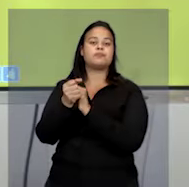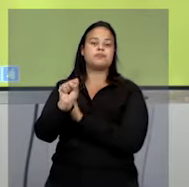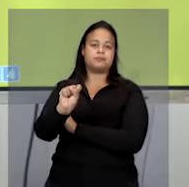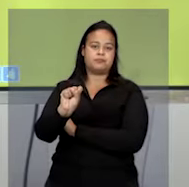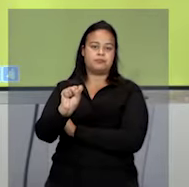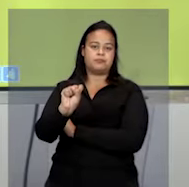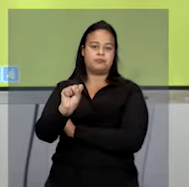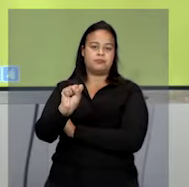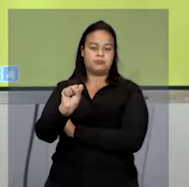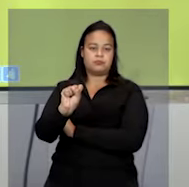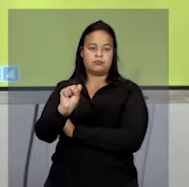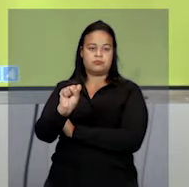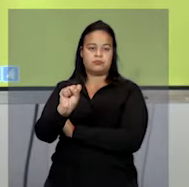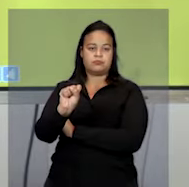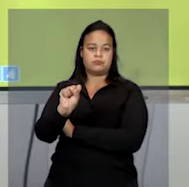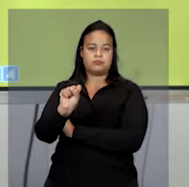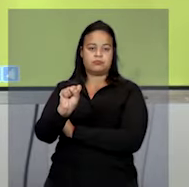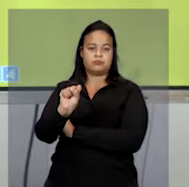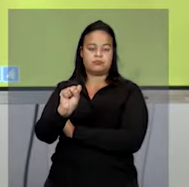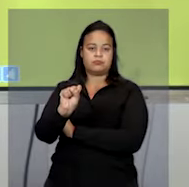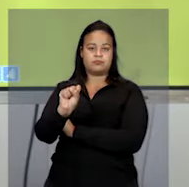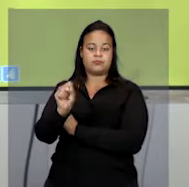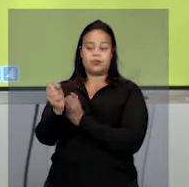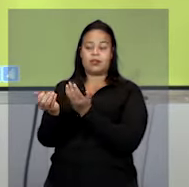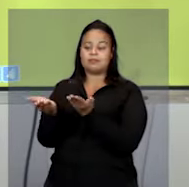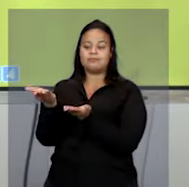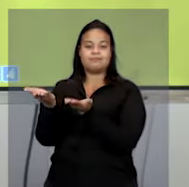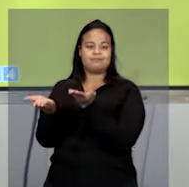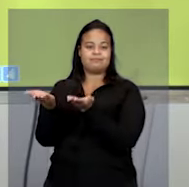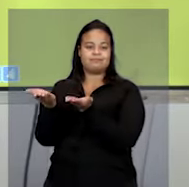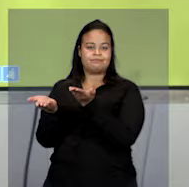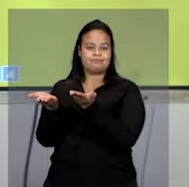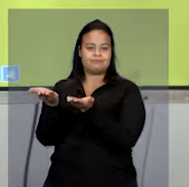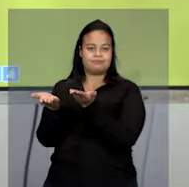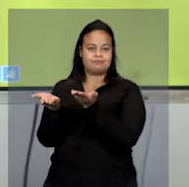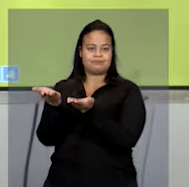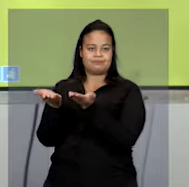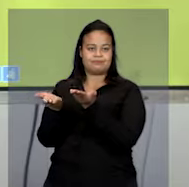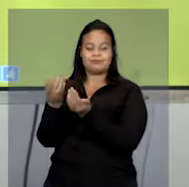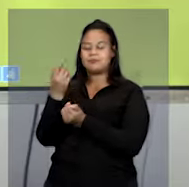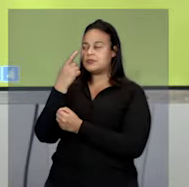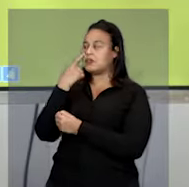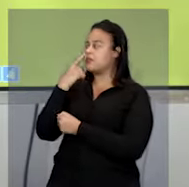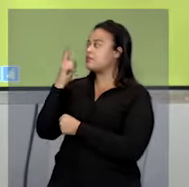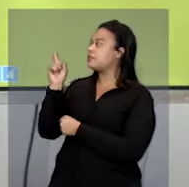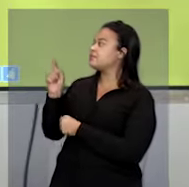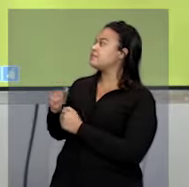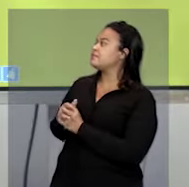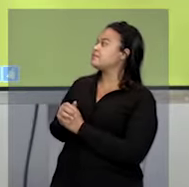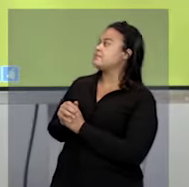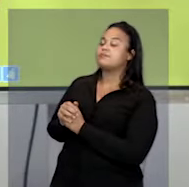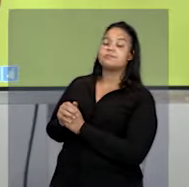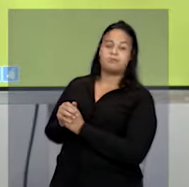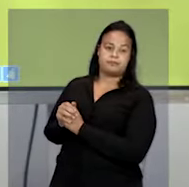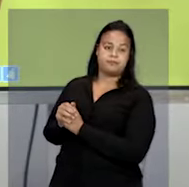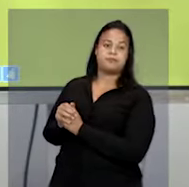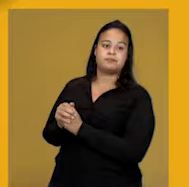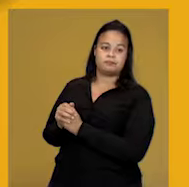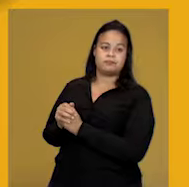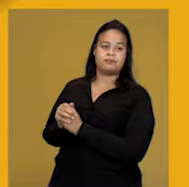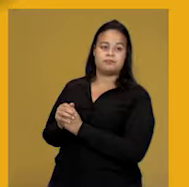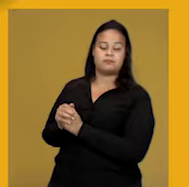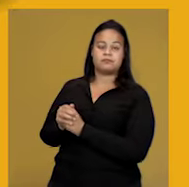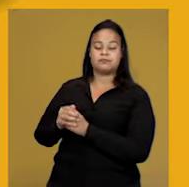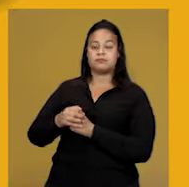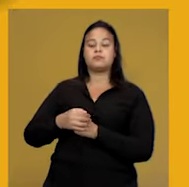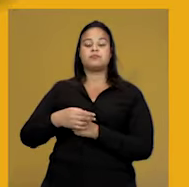8. Então, ficaram estáveis. Olha aqui, os elétrons compartilhados dele aqui, ó. Né? Mais uma vez, representamos o par de